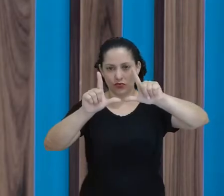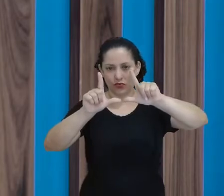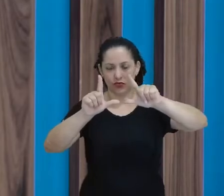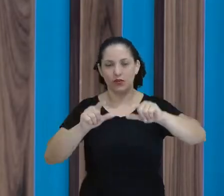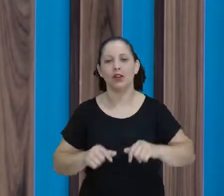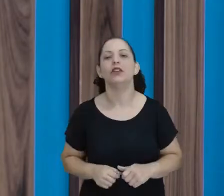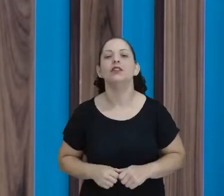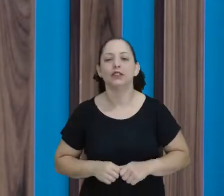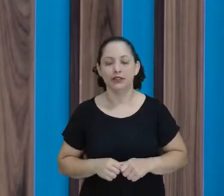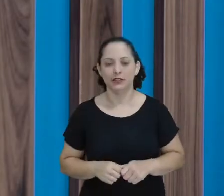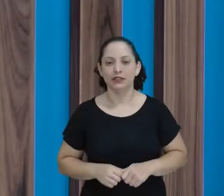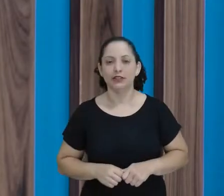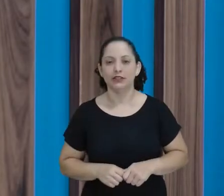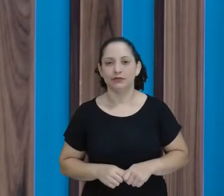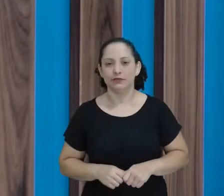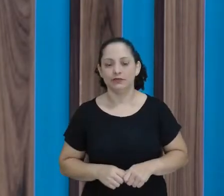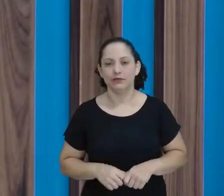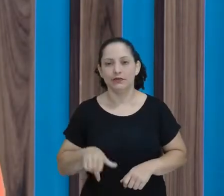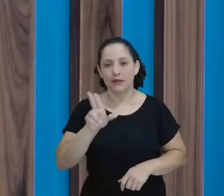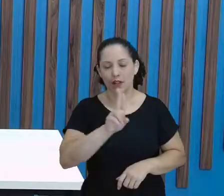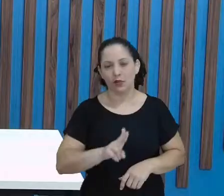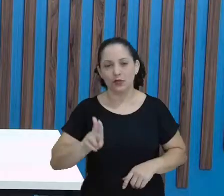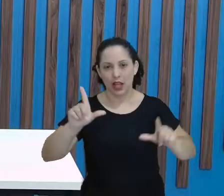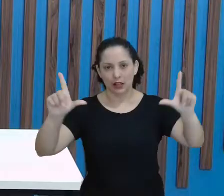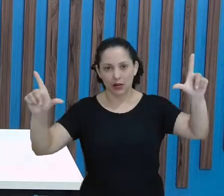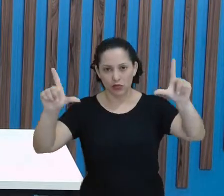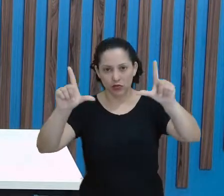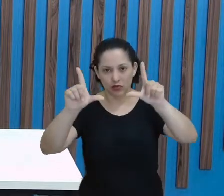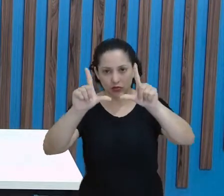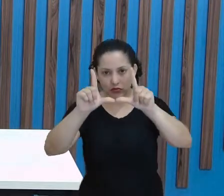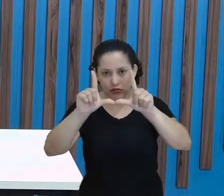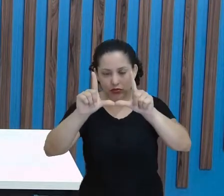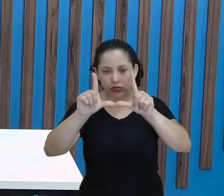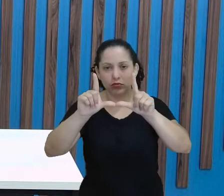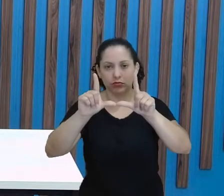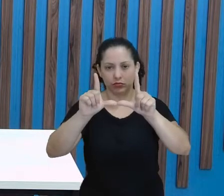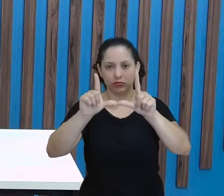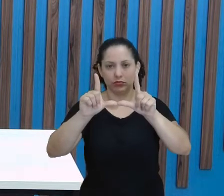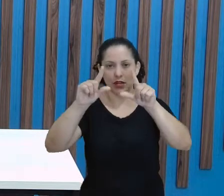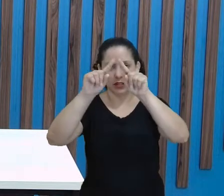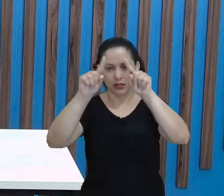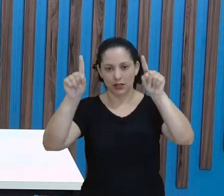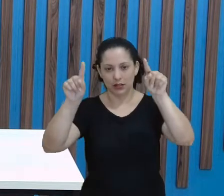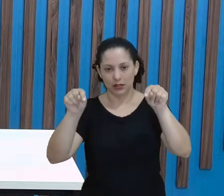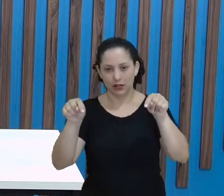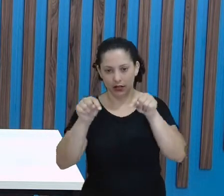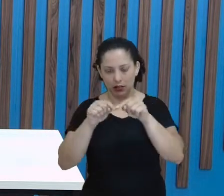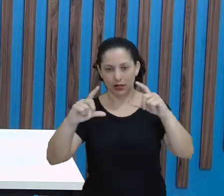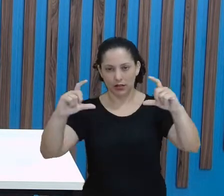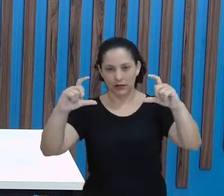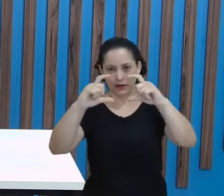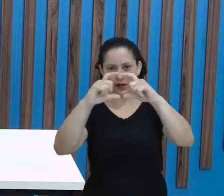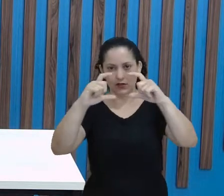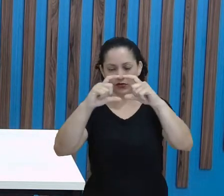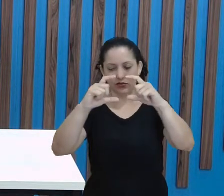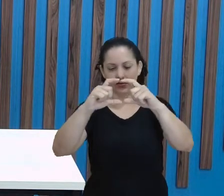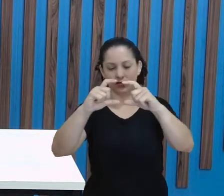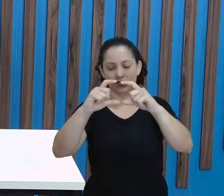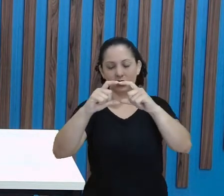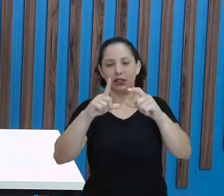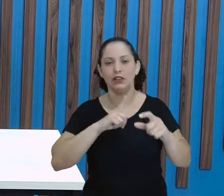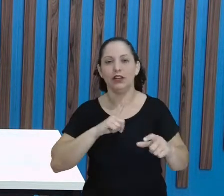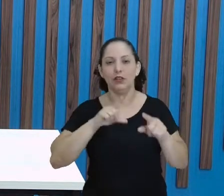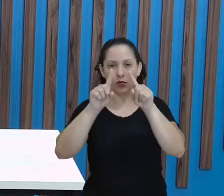medida o triângulo, tá certo? Então, quando eu junto essa metade com essa metade, eu vou ter